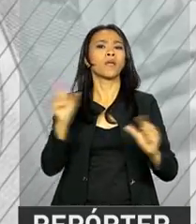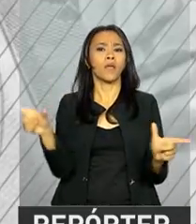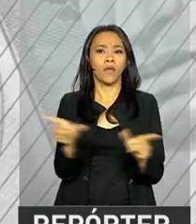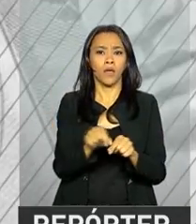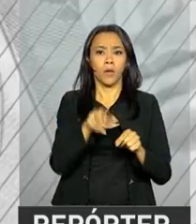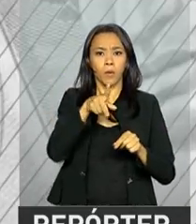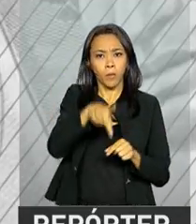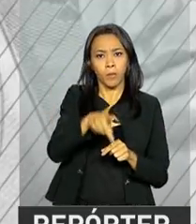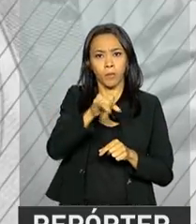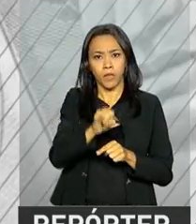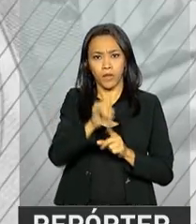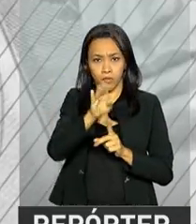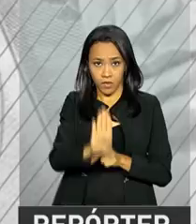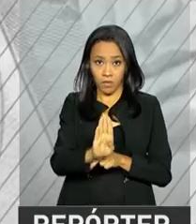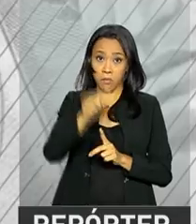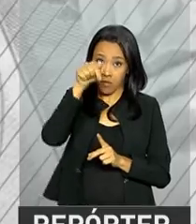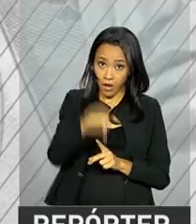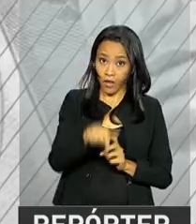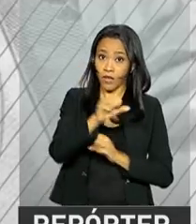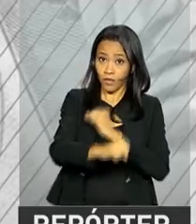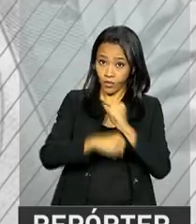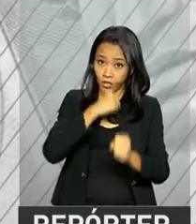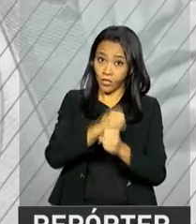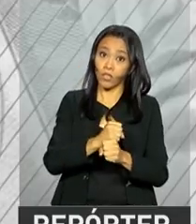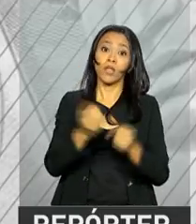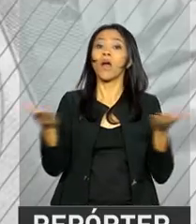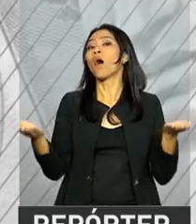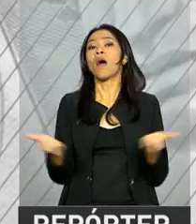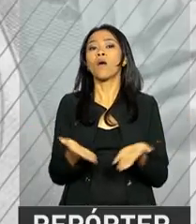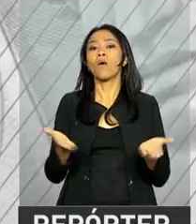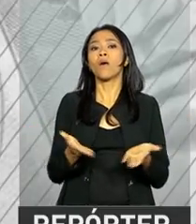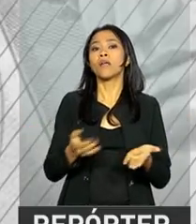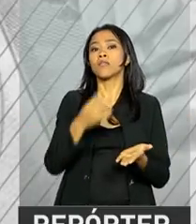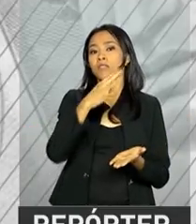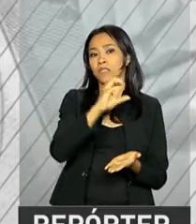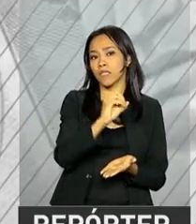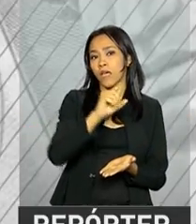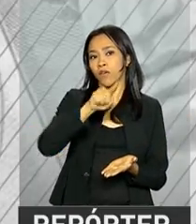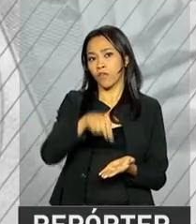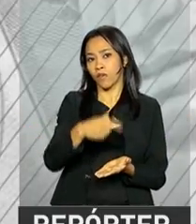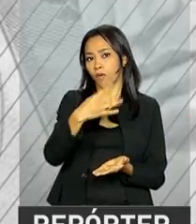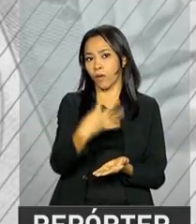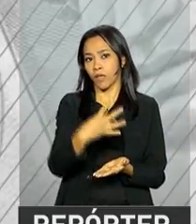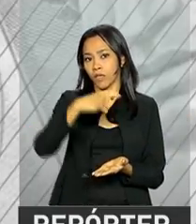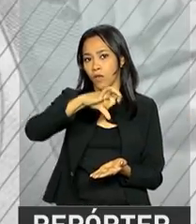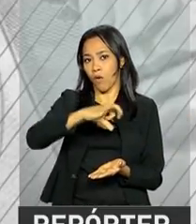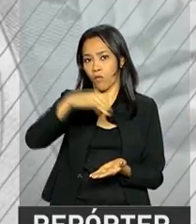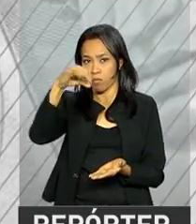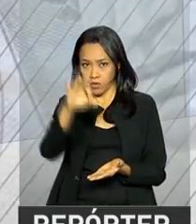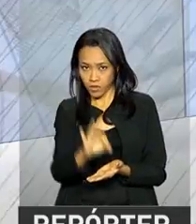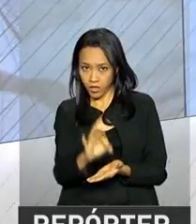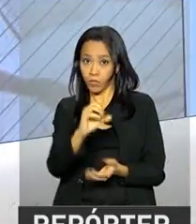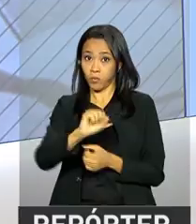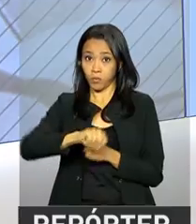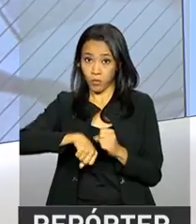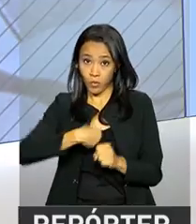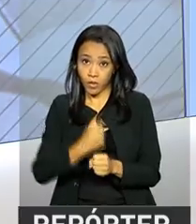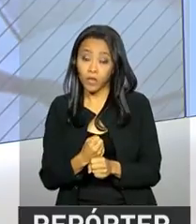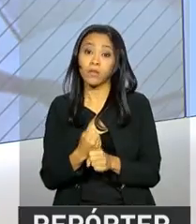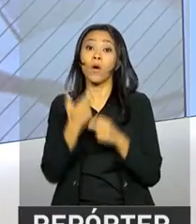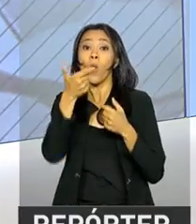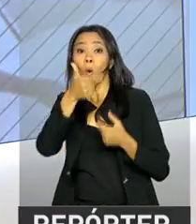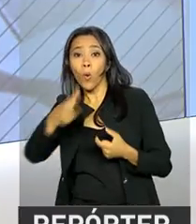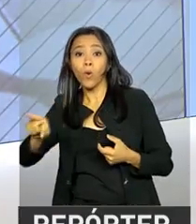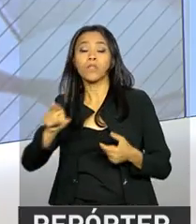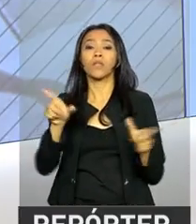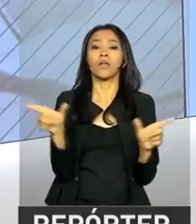bruto que é o PIB para este ano que agora está em 0,49 por ao ano a taxa SELIC